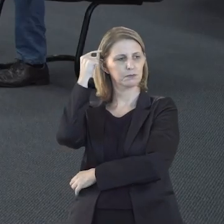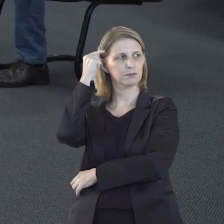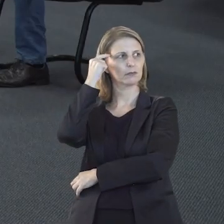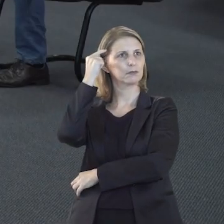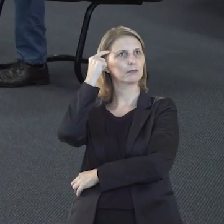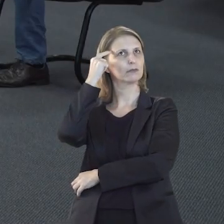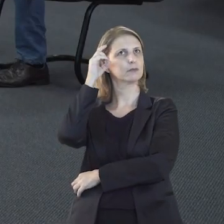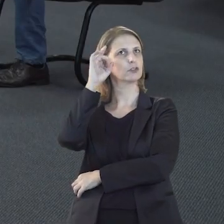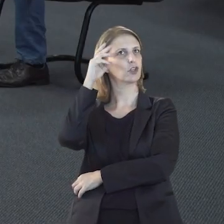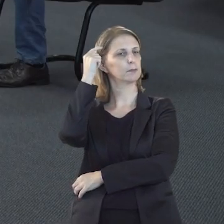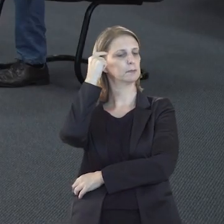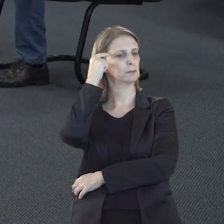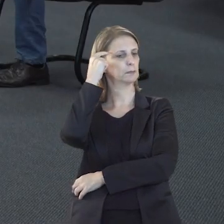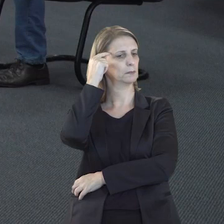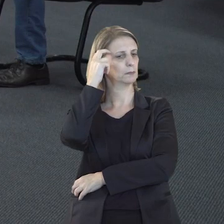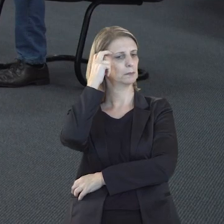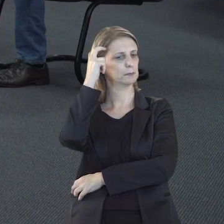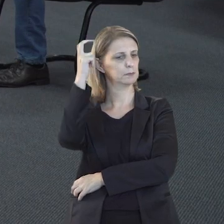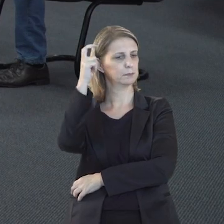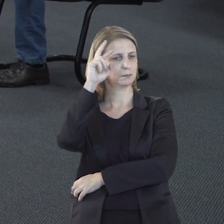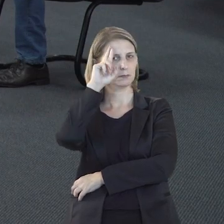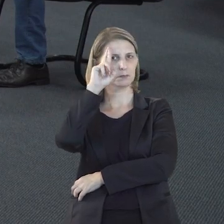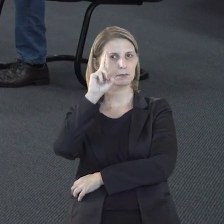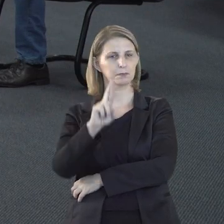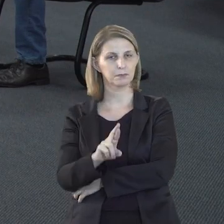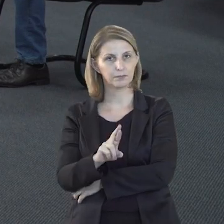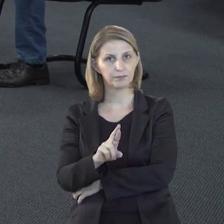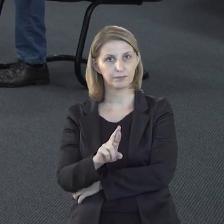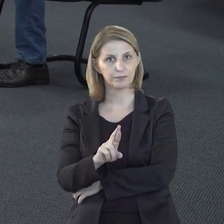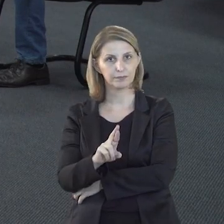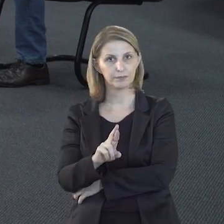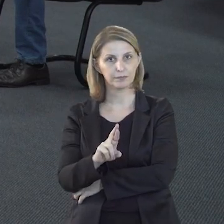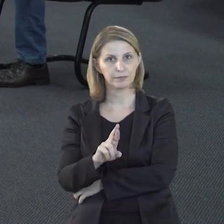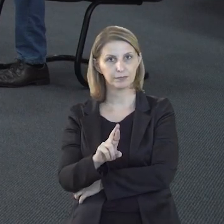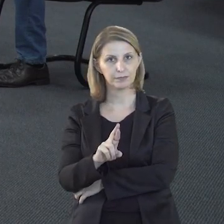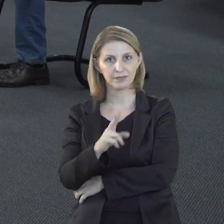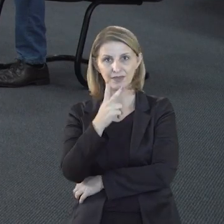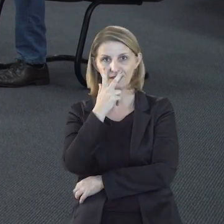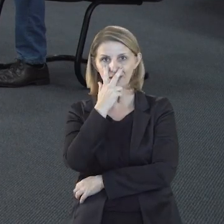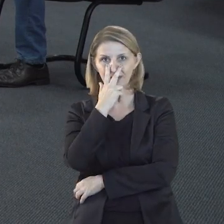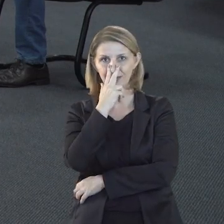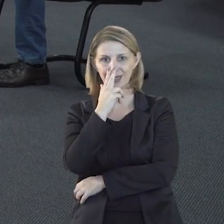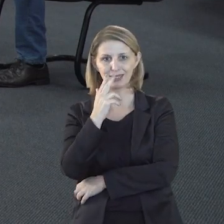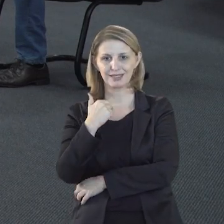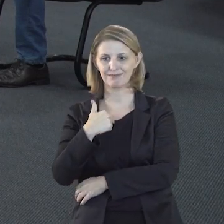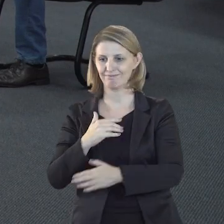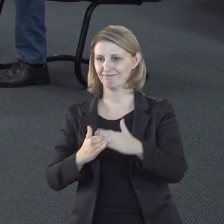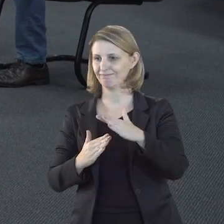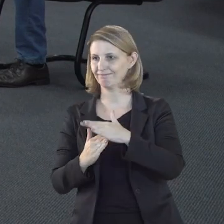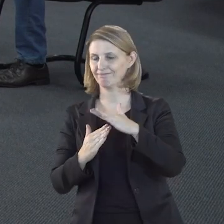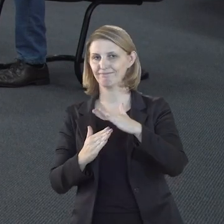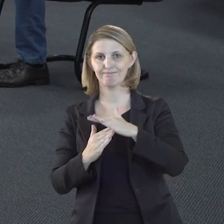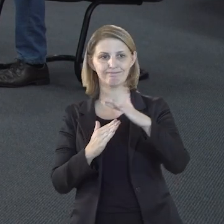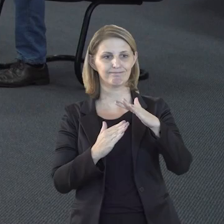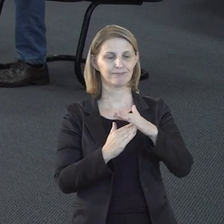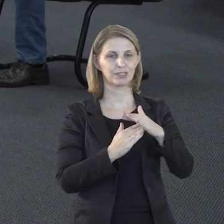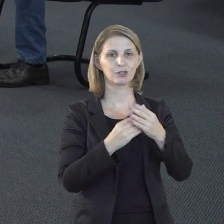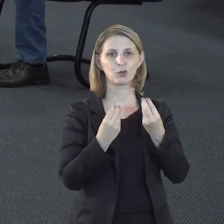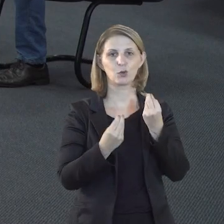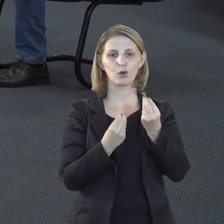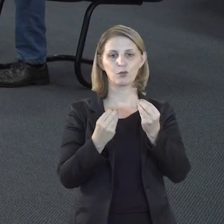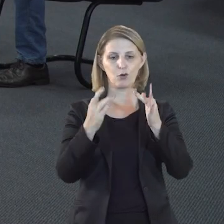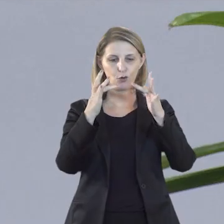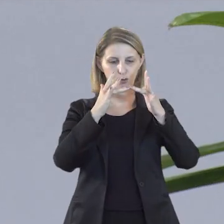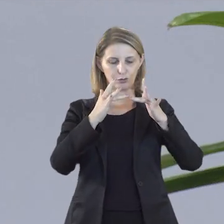vezes essa habilidade cognitiva racional de se portar apenas nesse posicionamento, eu sou um ser cognitivo e